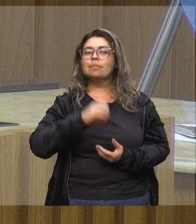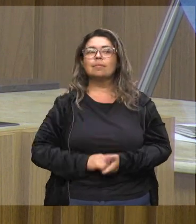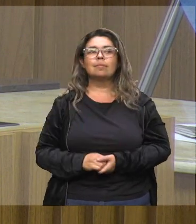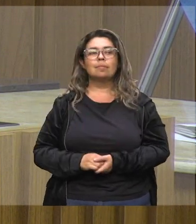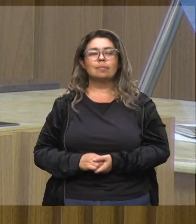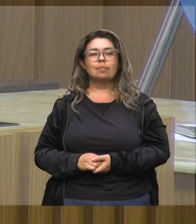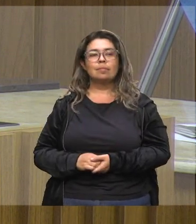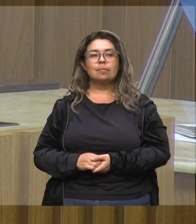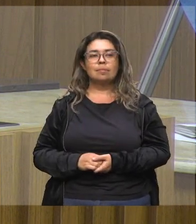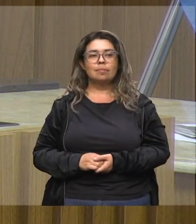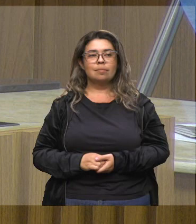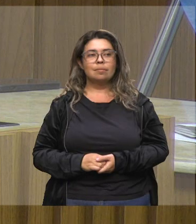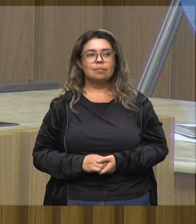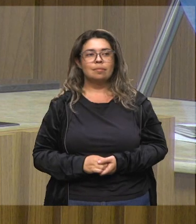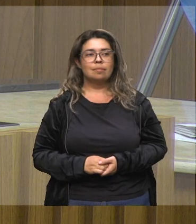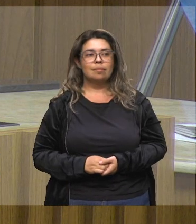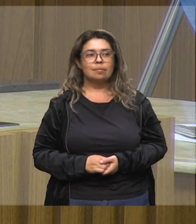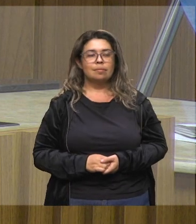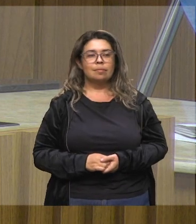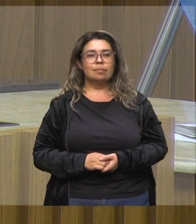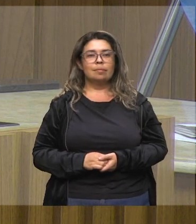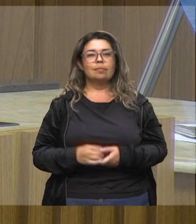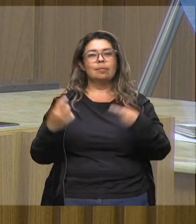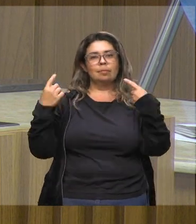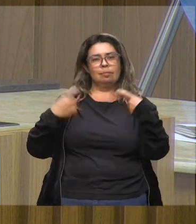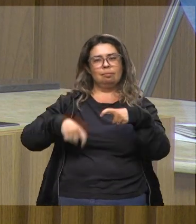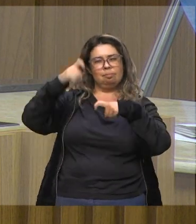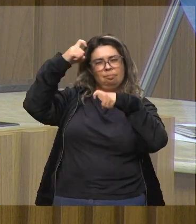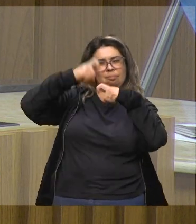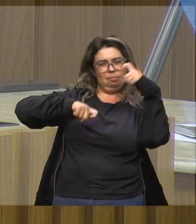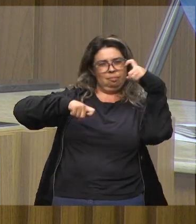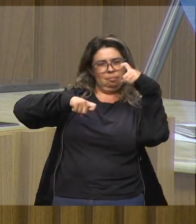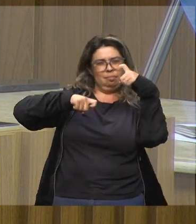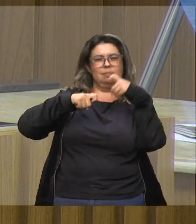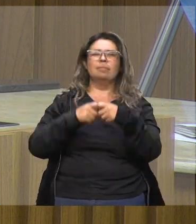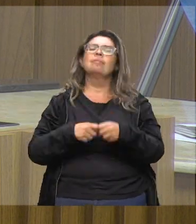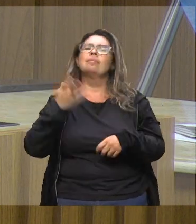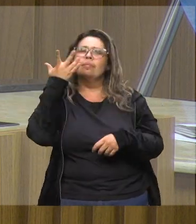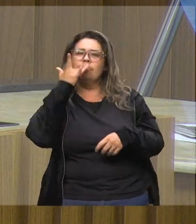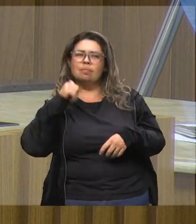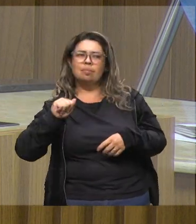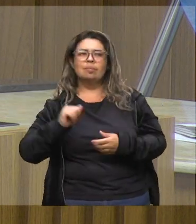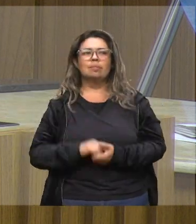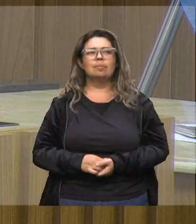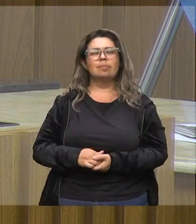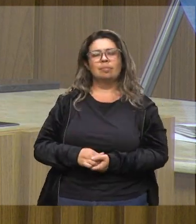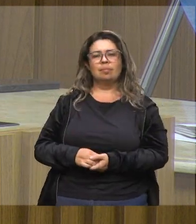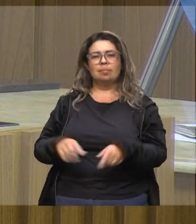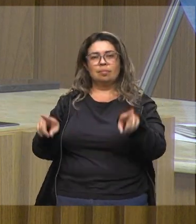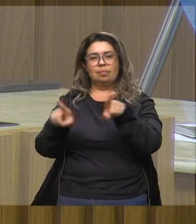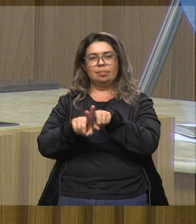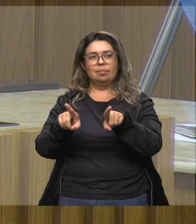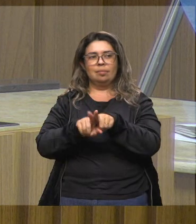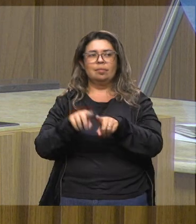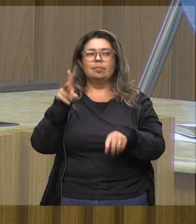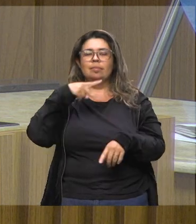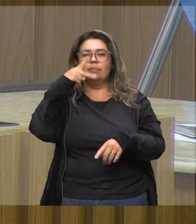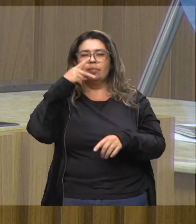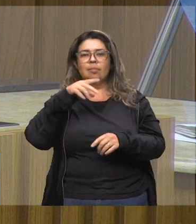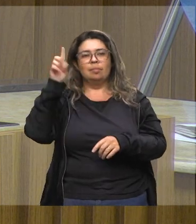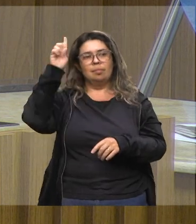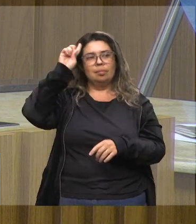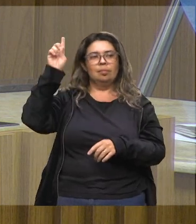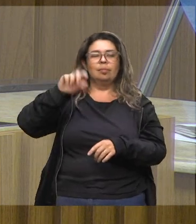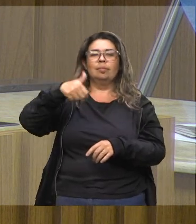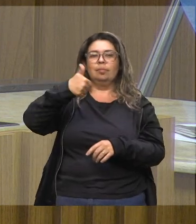sobre o combate ao abuso e exploração sexual, eu também quero também falar desse dia, que é o